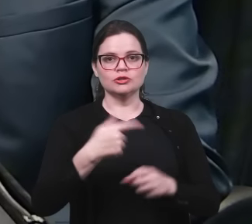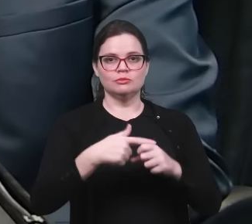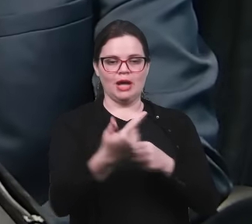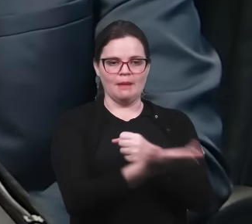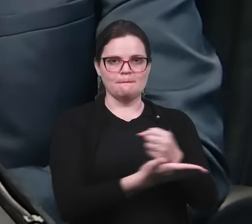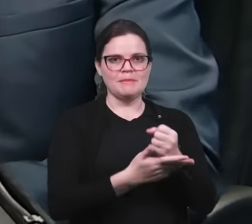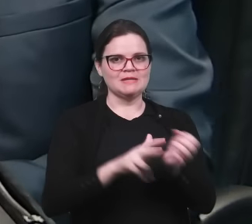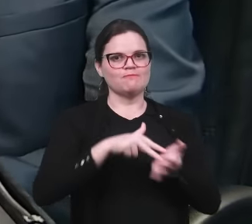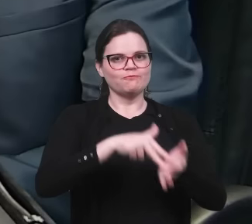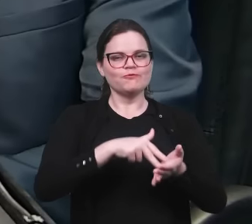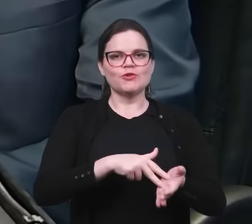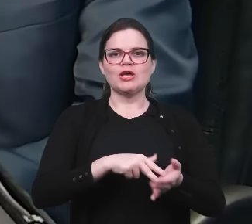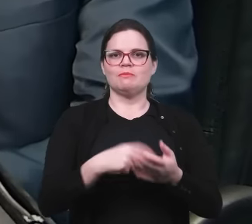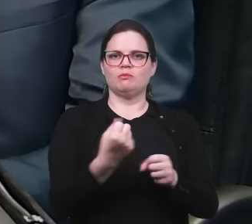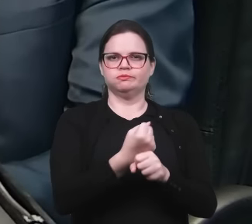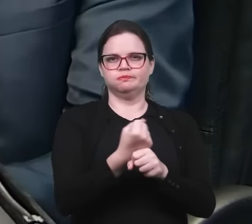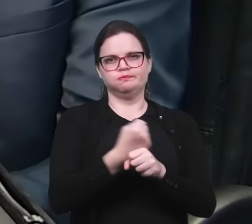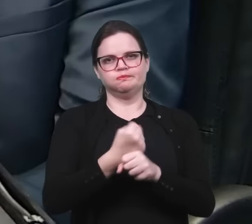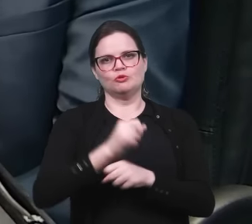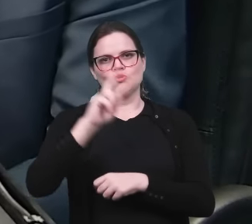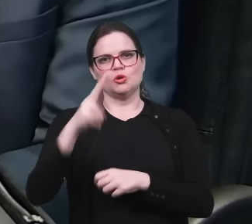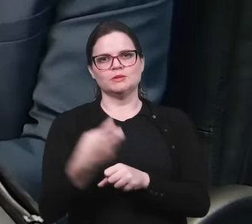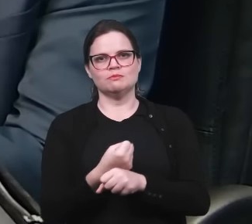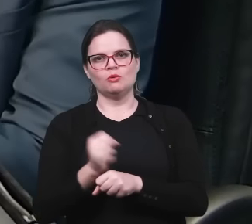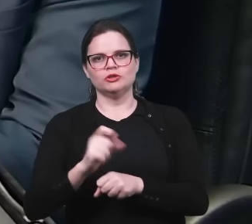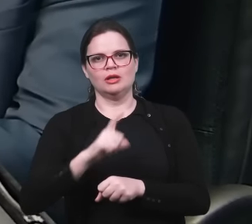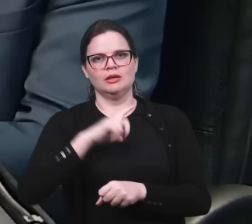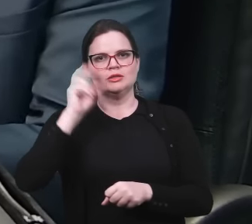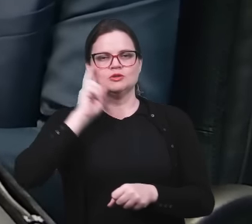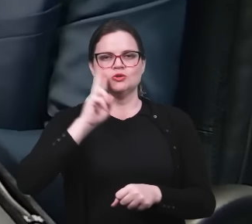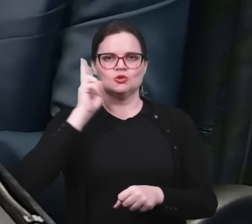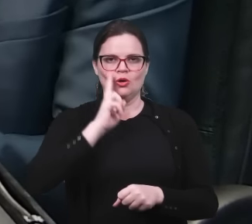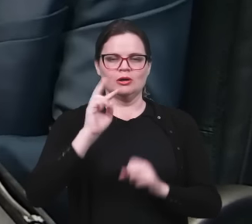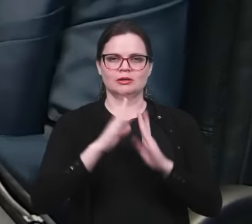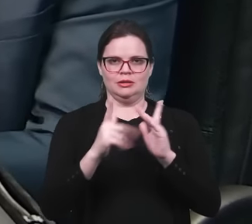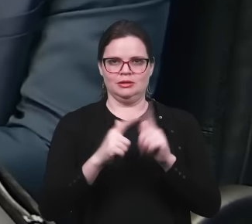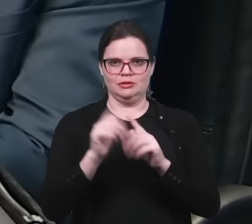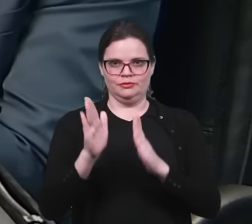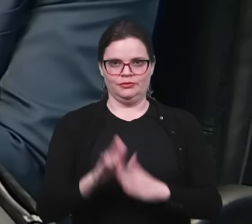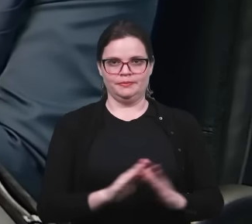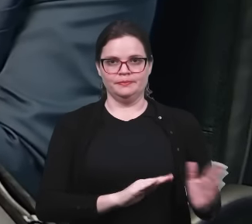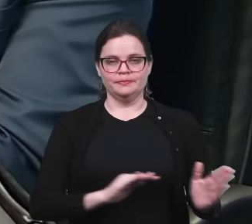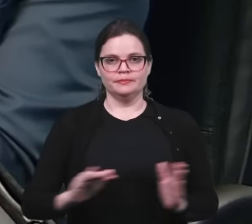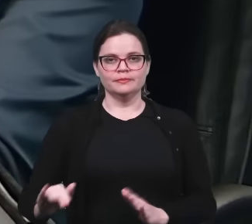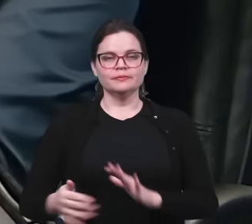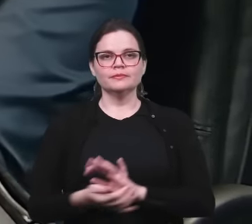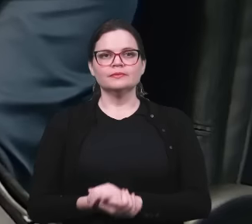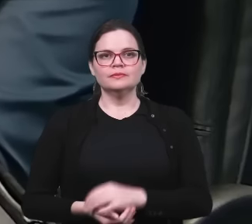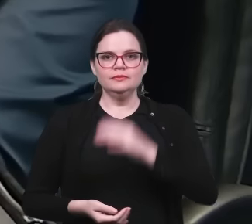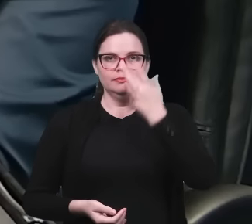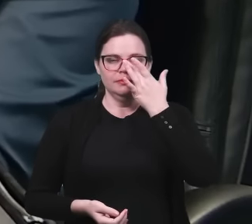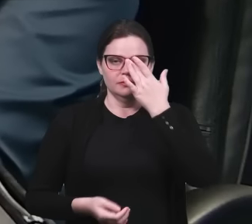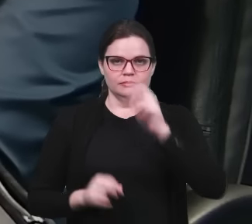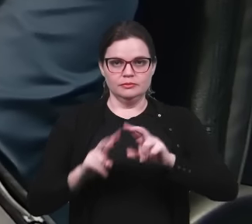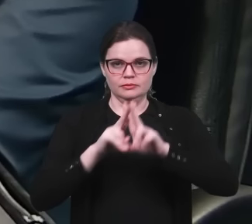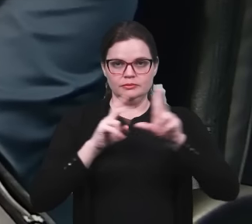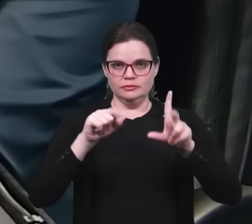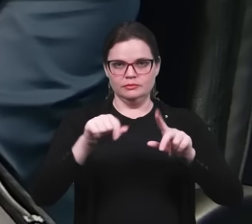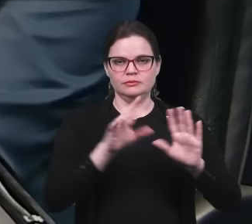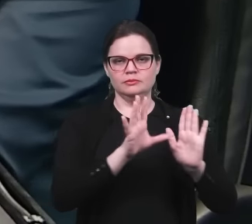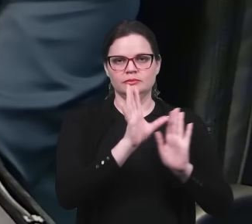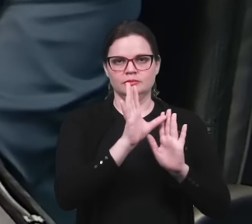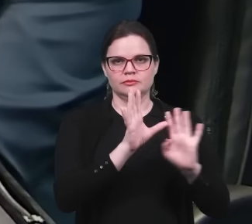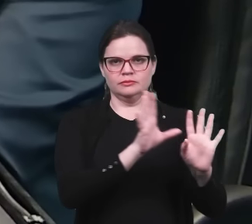igreja por esses quase 2000 anos. Pastor Alonso, sobre esse contexto específico